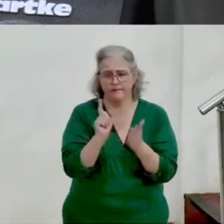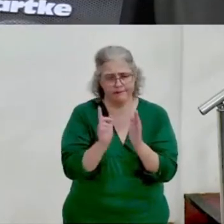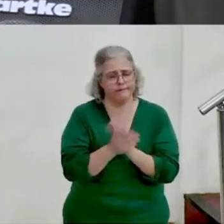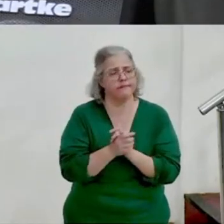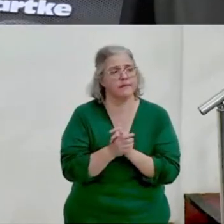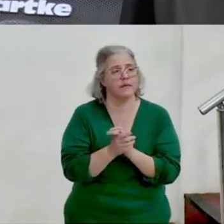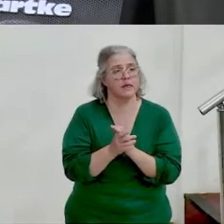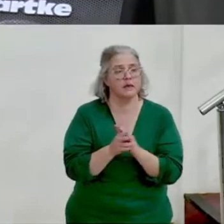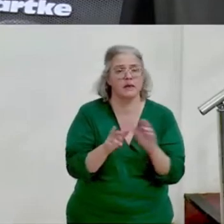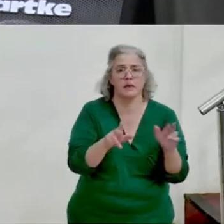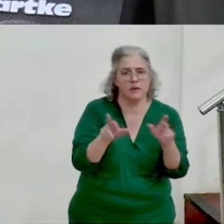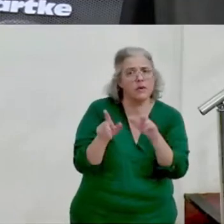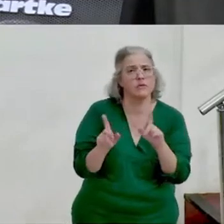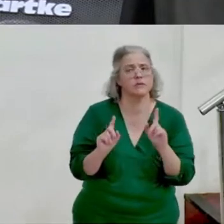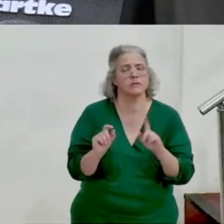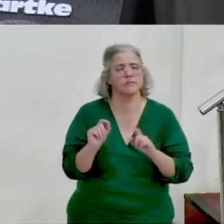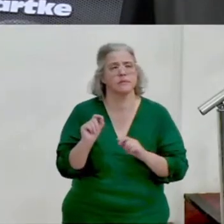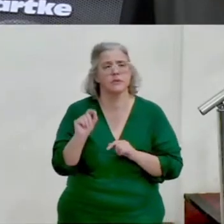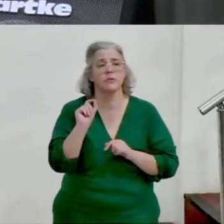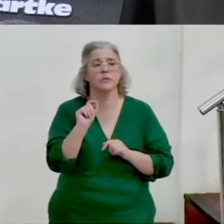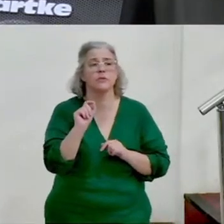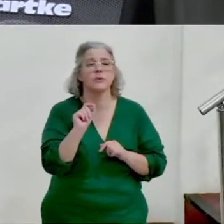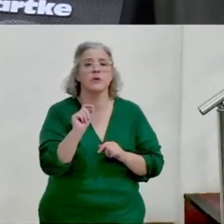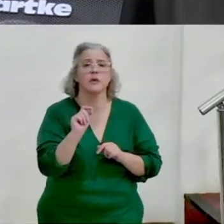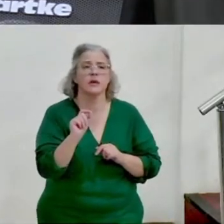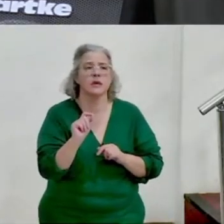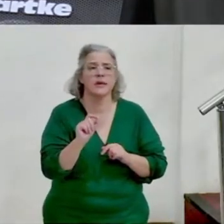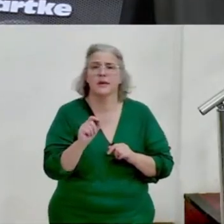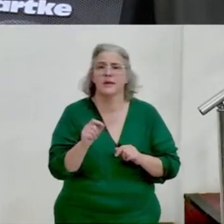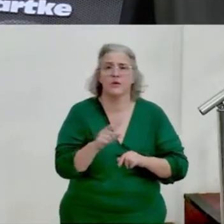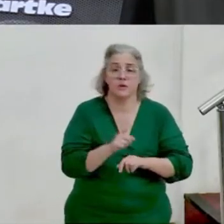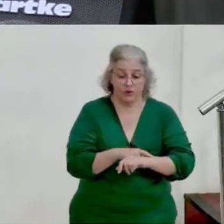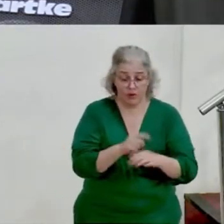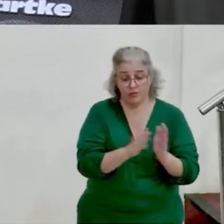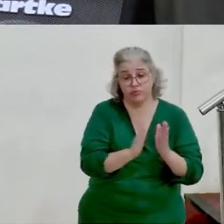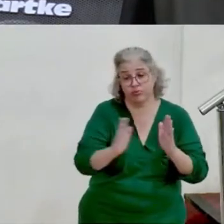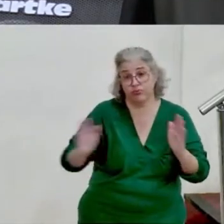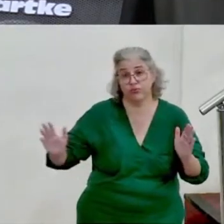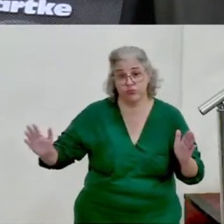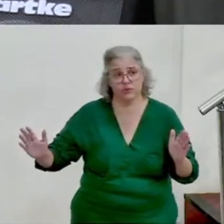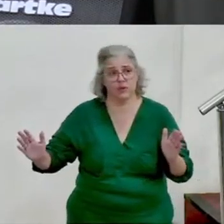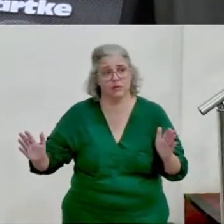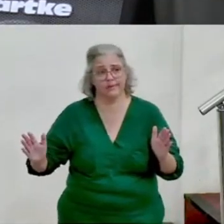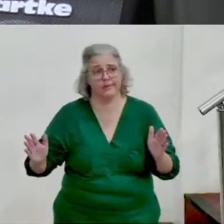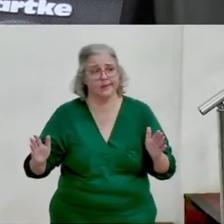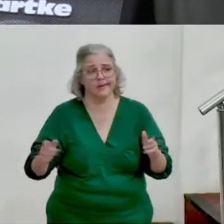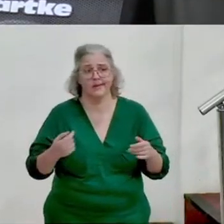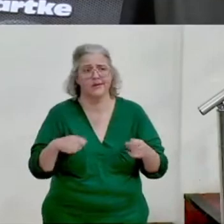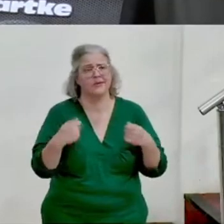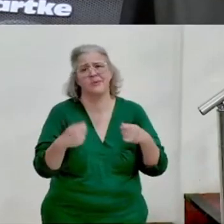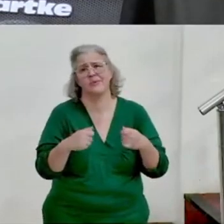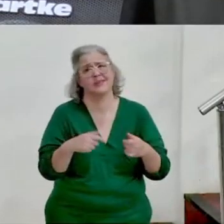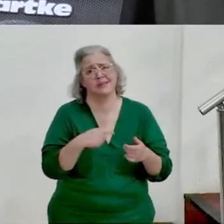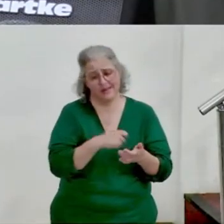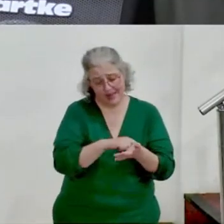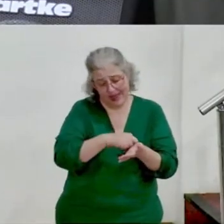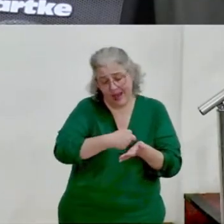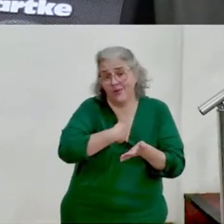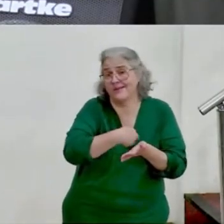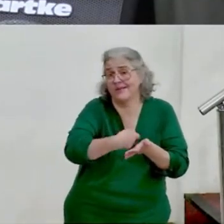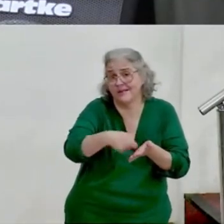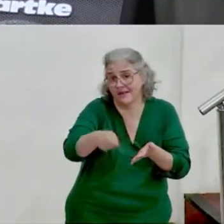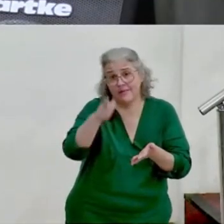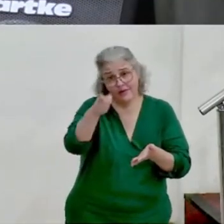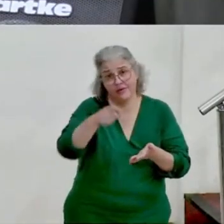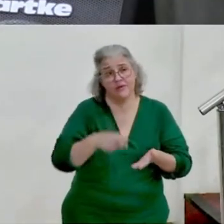Irmãos, no que se refere aos tempos e às épocas, não há necessidade de que eu lhes escreva.